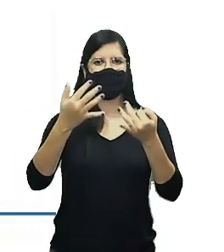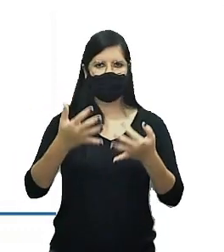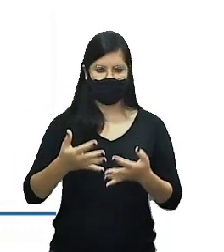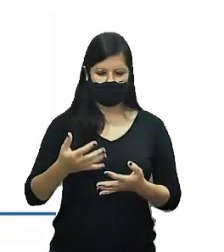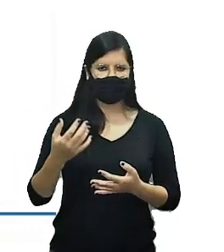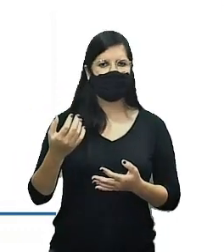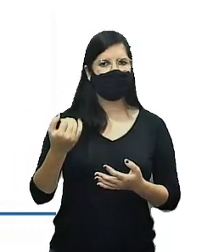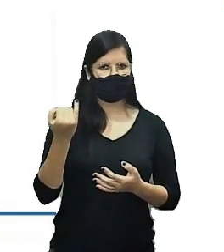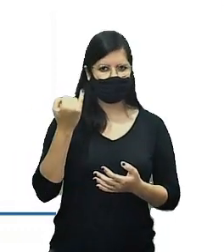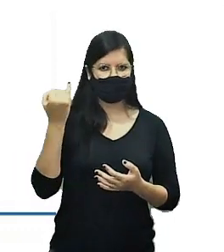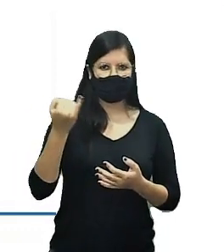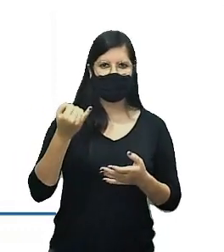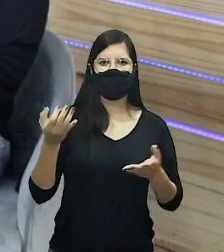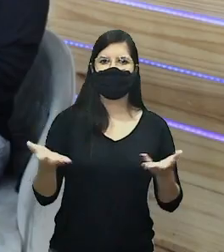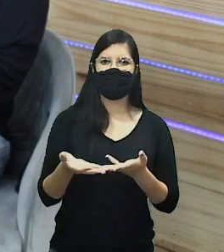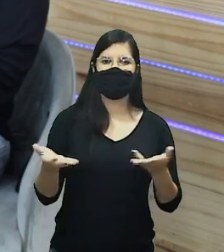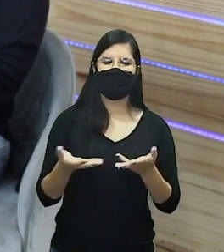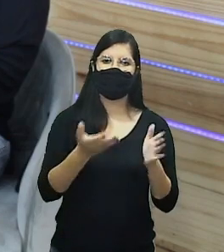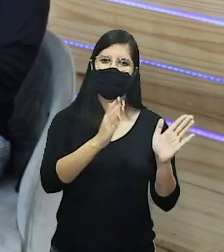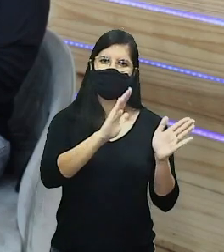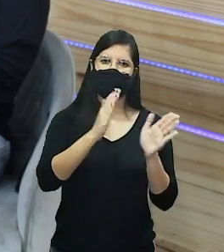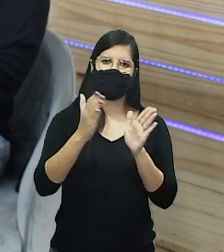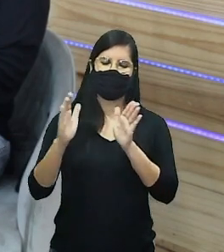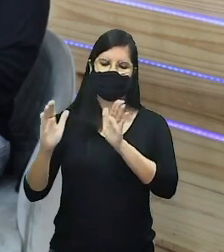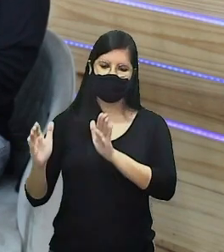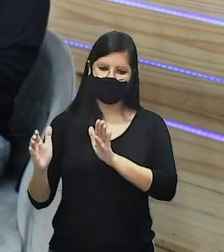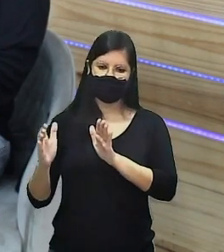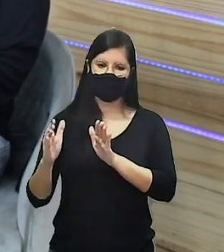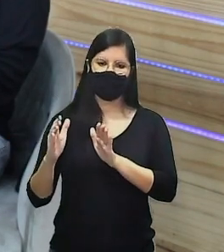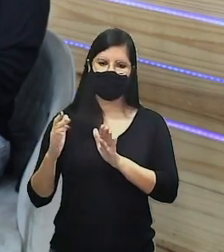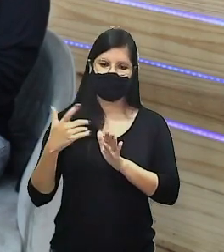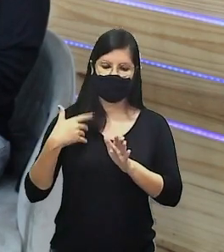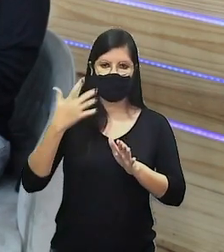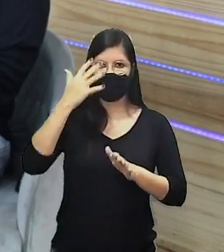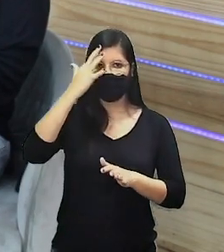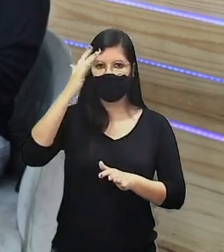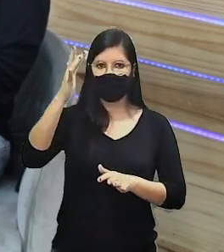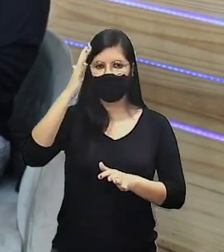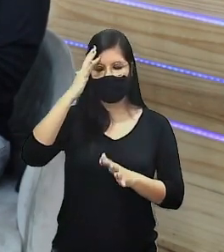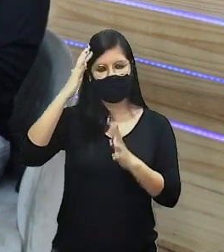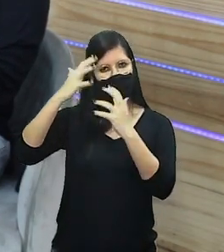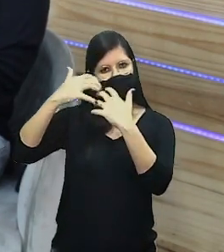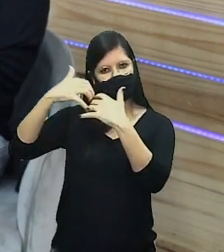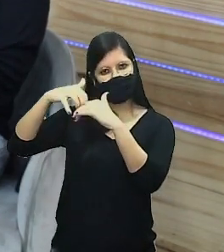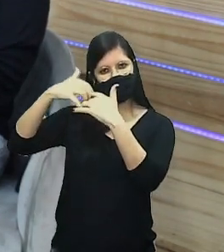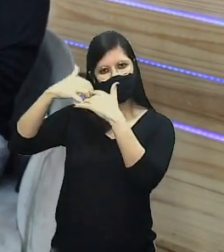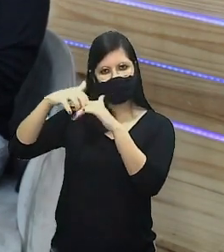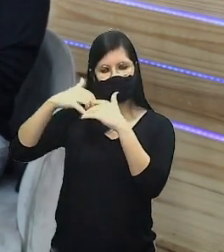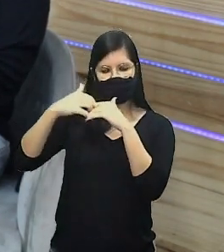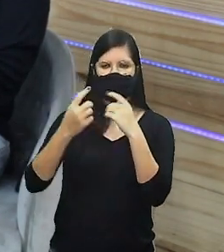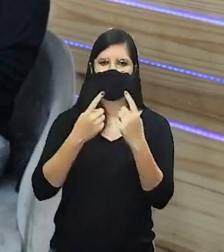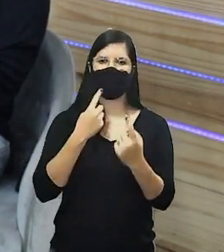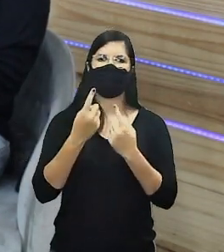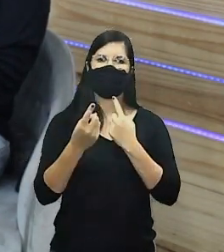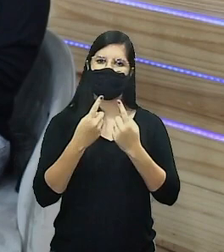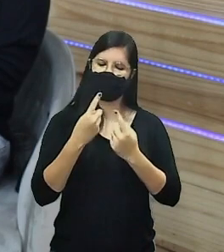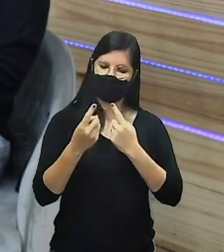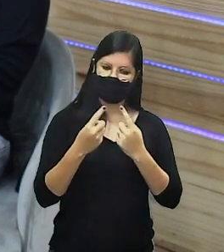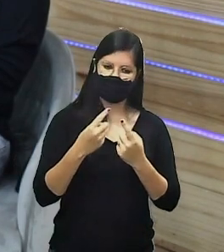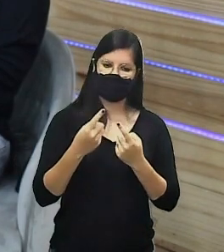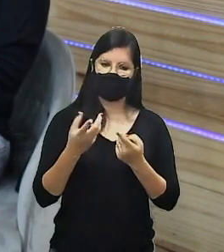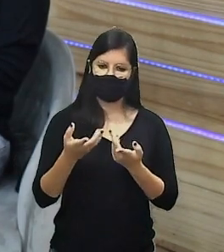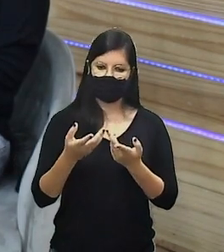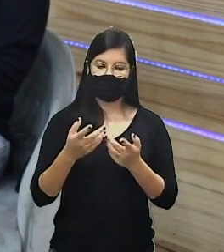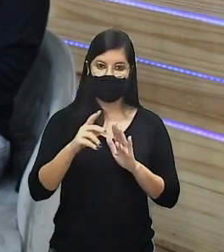atual. A gente está falando de uma biblioteca do antes, mas passa por uma reflexão que tem muito, dialoga ainda hoje em dia. Né? E ele